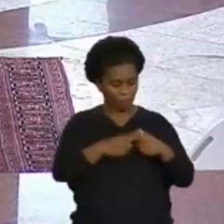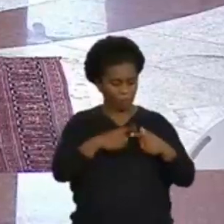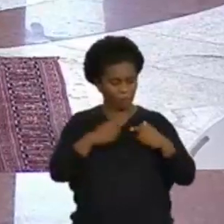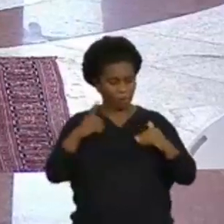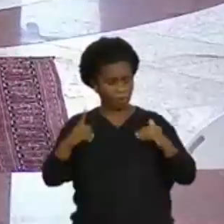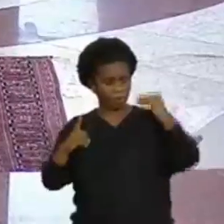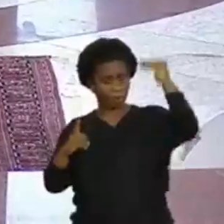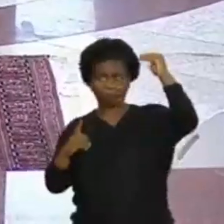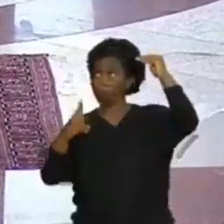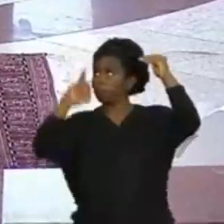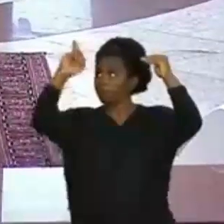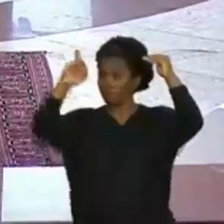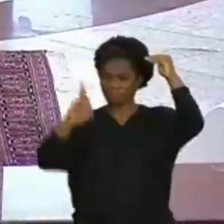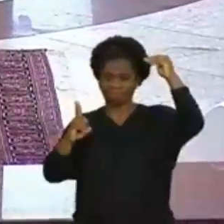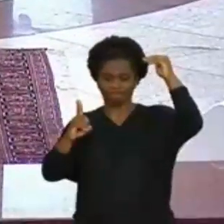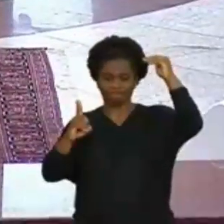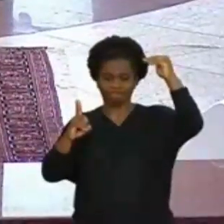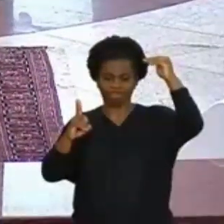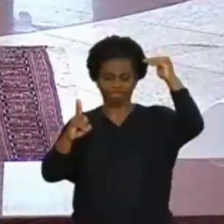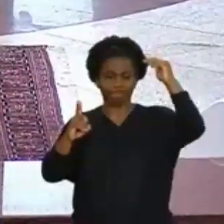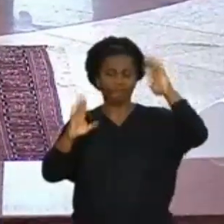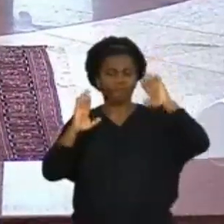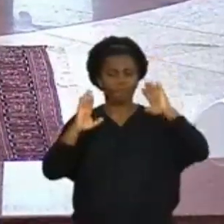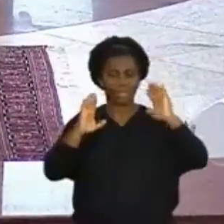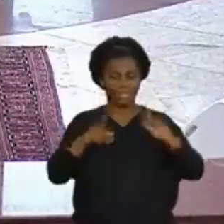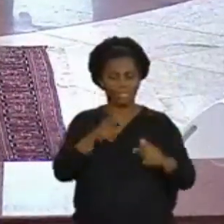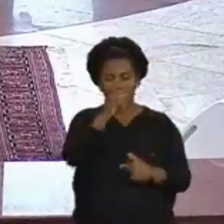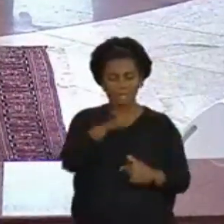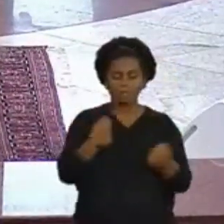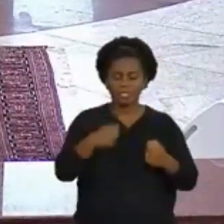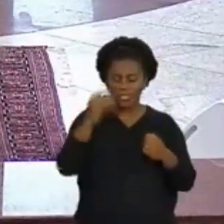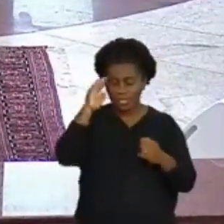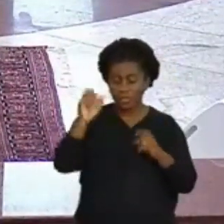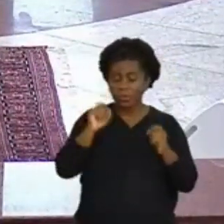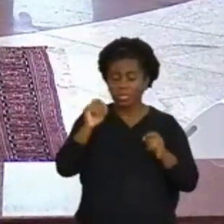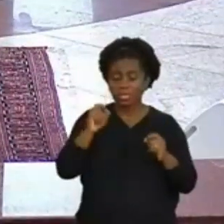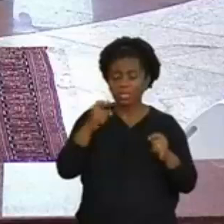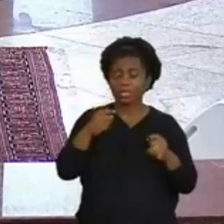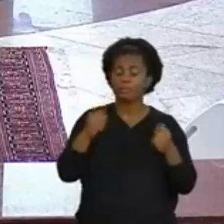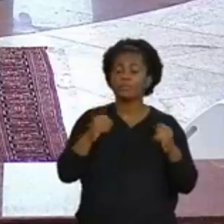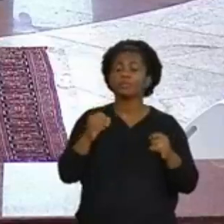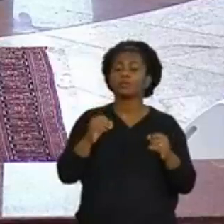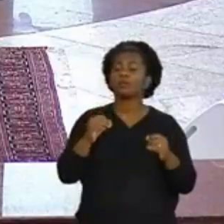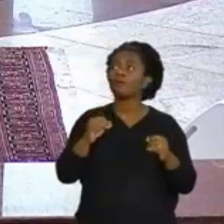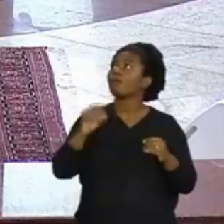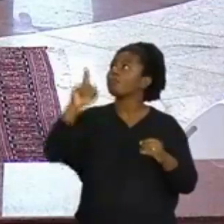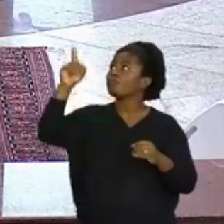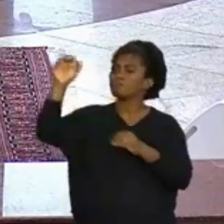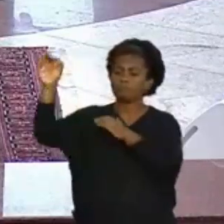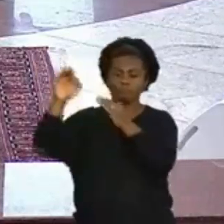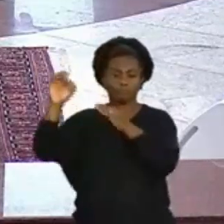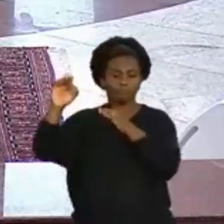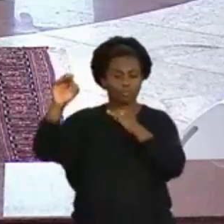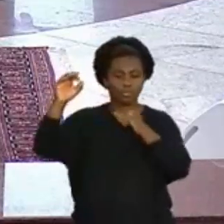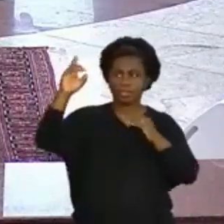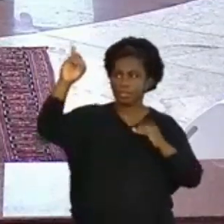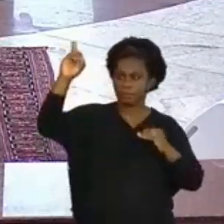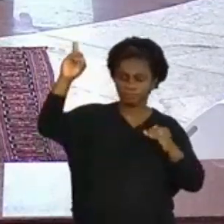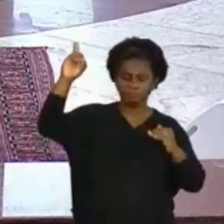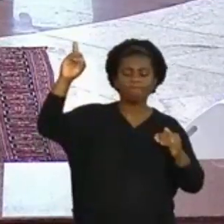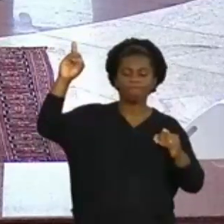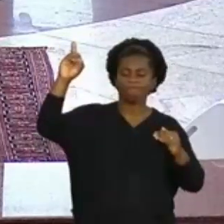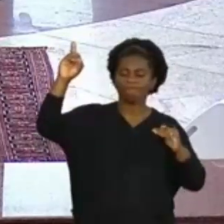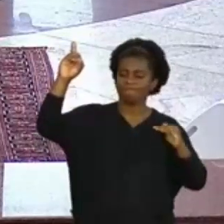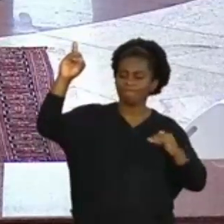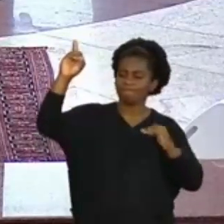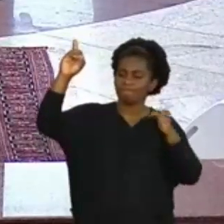situação dela, mas ela não vai para os planos de Deus. Você engrandece Deus quando você pensa nos